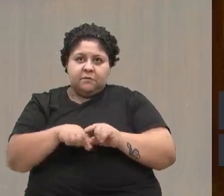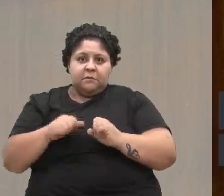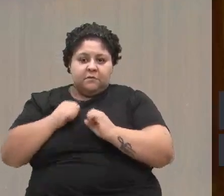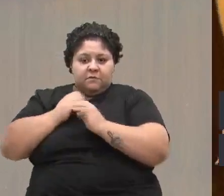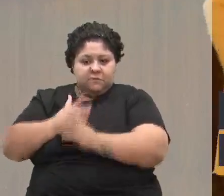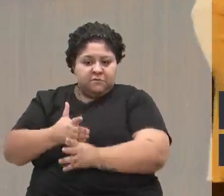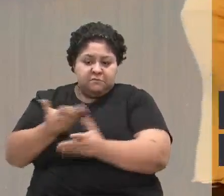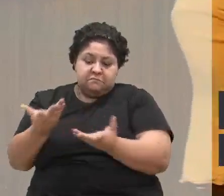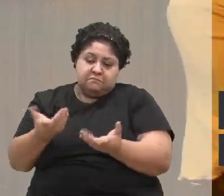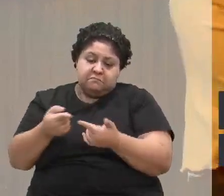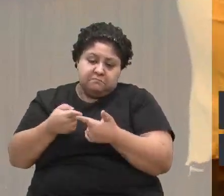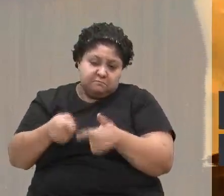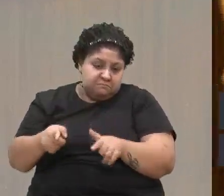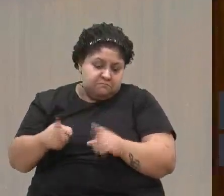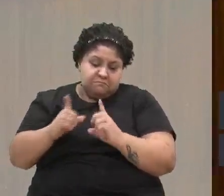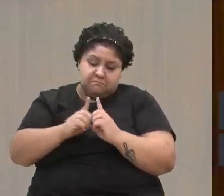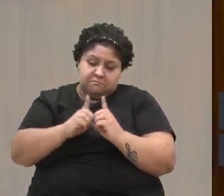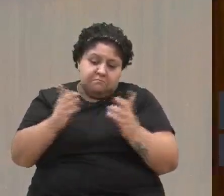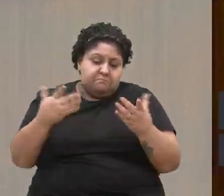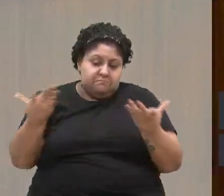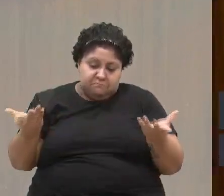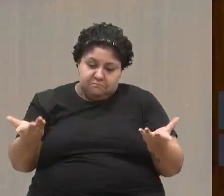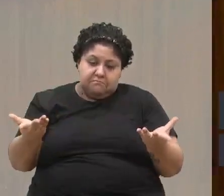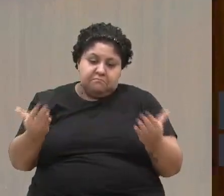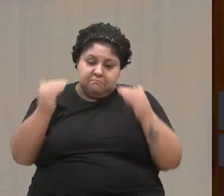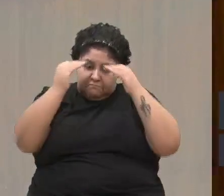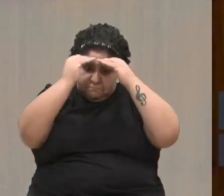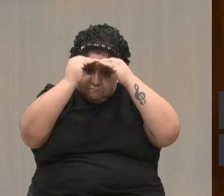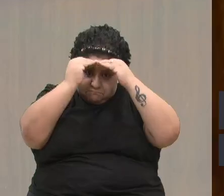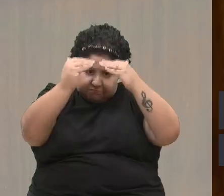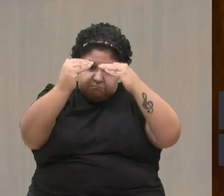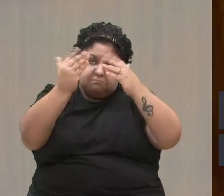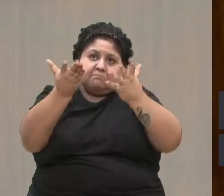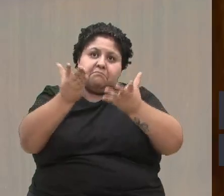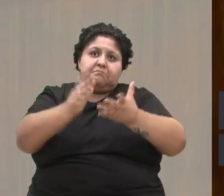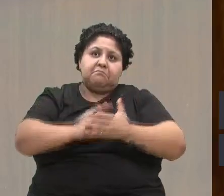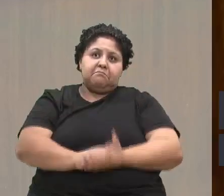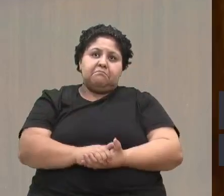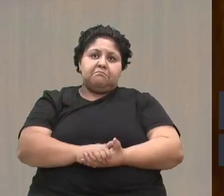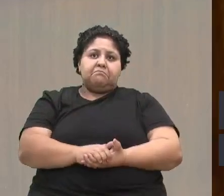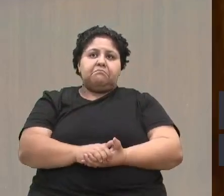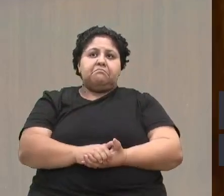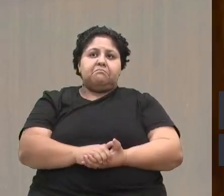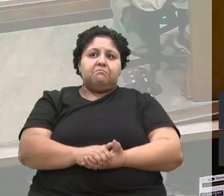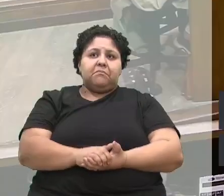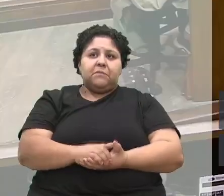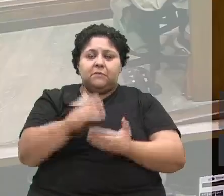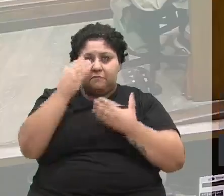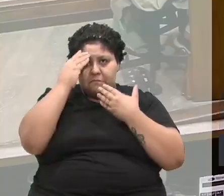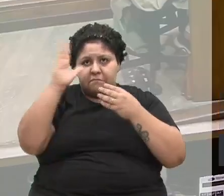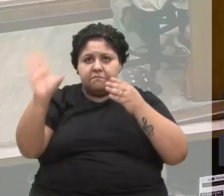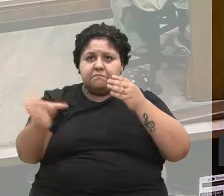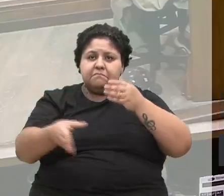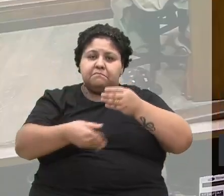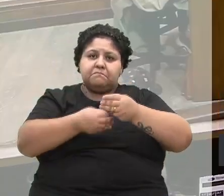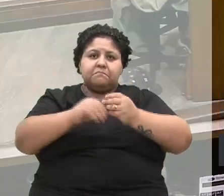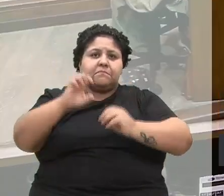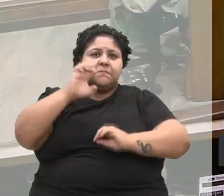dessas, mas é da democracia, então respeitemos, apesar da indignação. Obrigada, vereador. Sua parte, vereadora